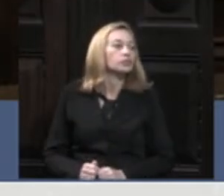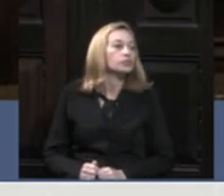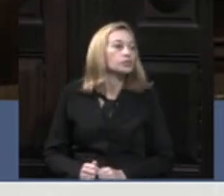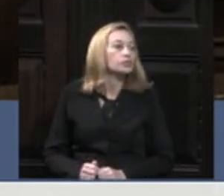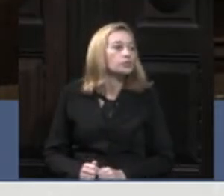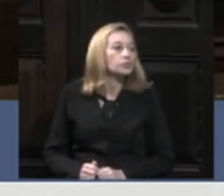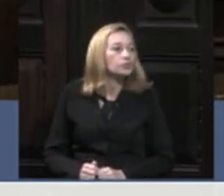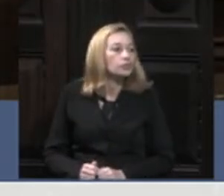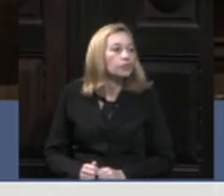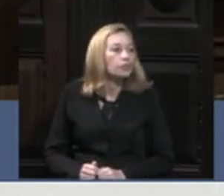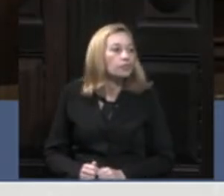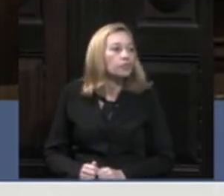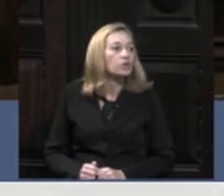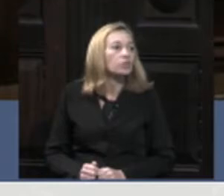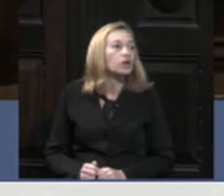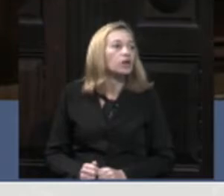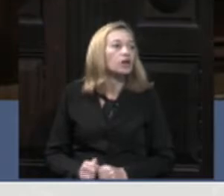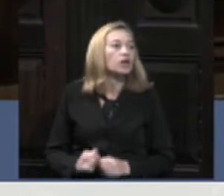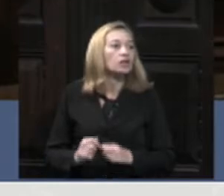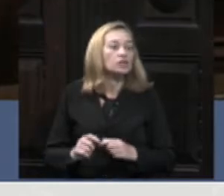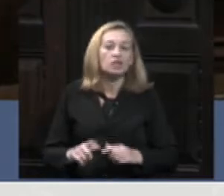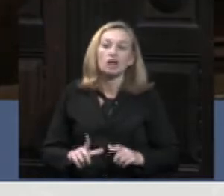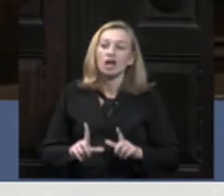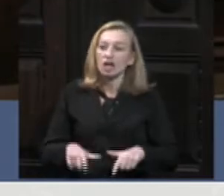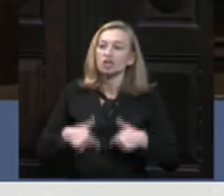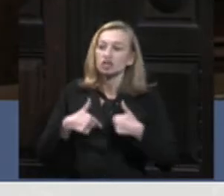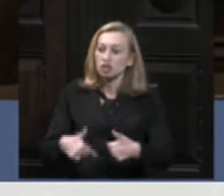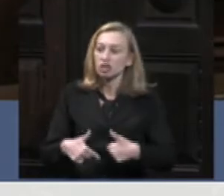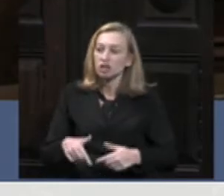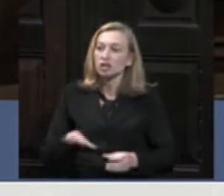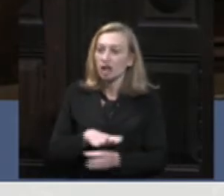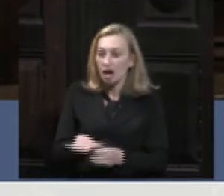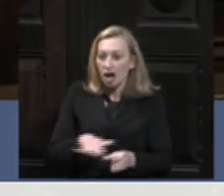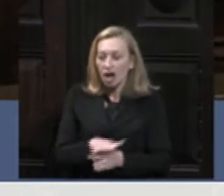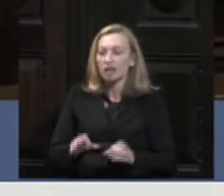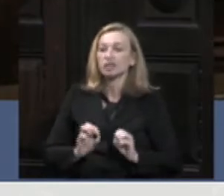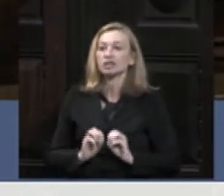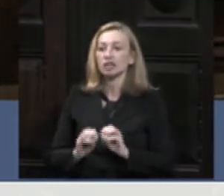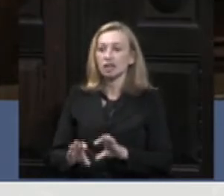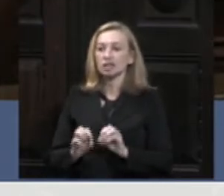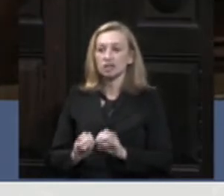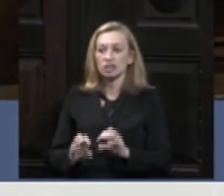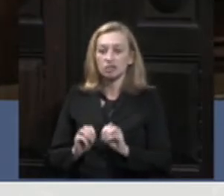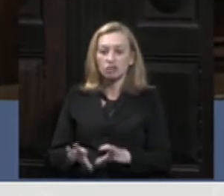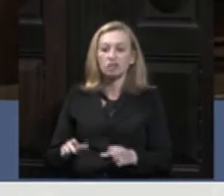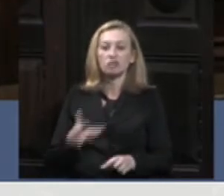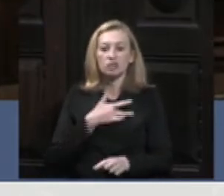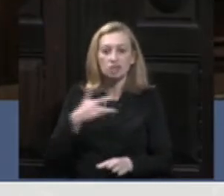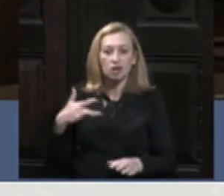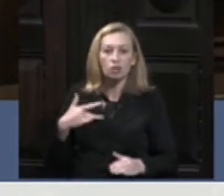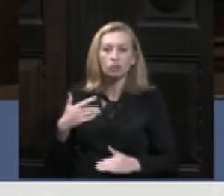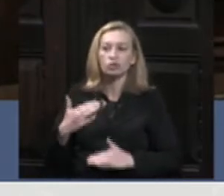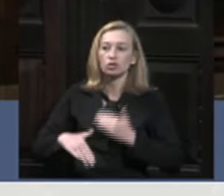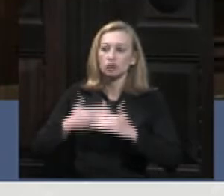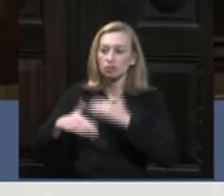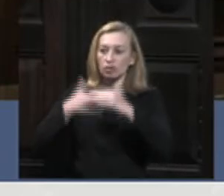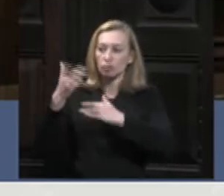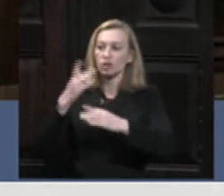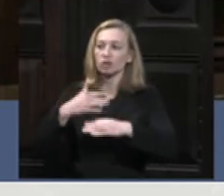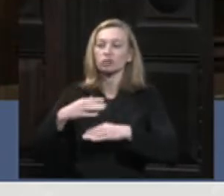aeronáutica, para financiar a educação, a saúde, o desenvolvimento científico do nosso povo